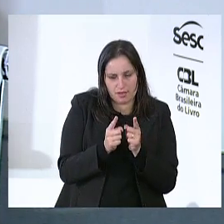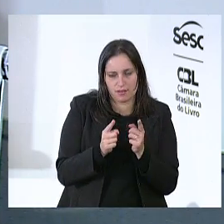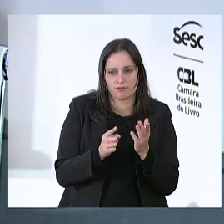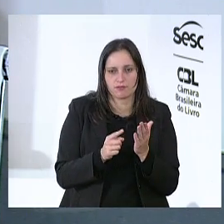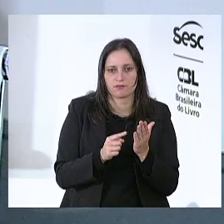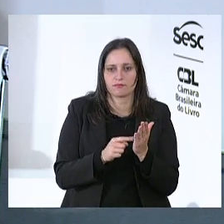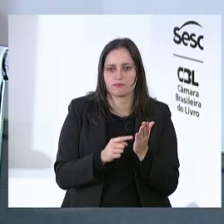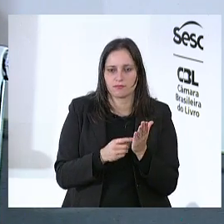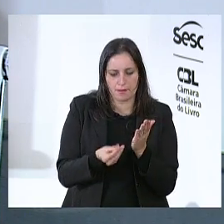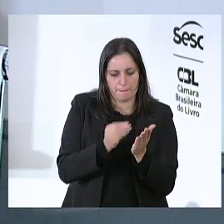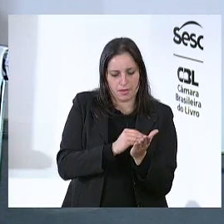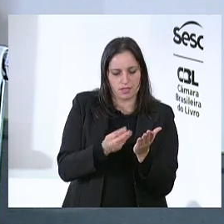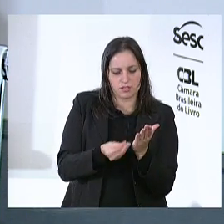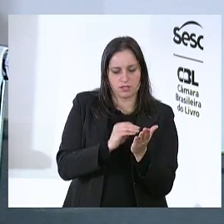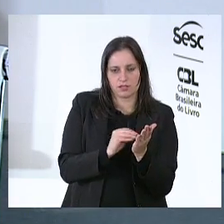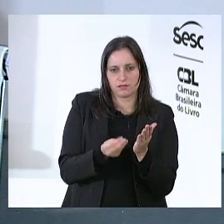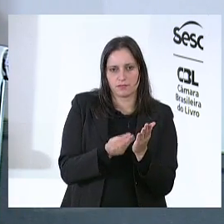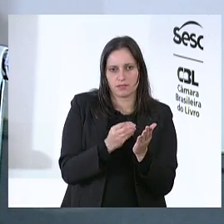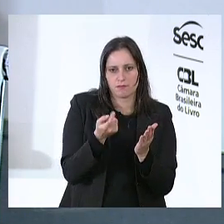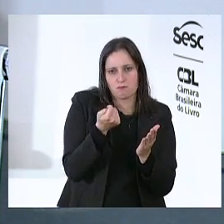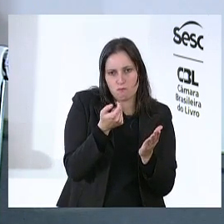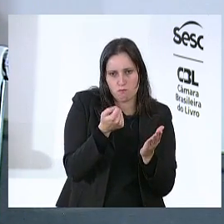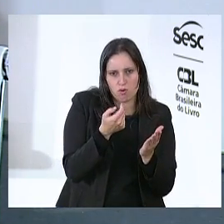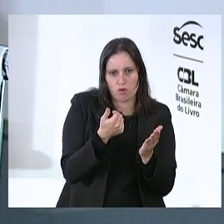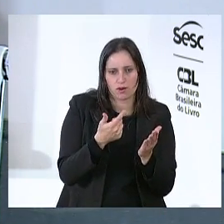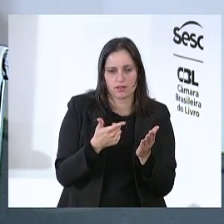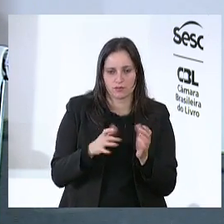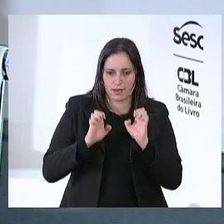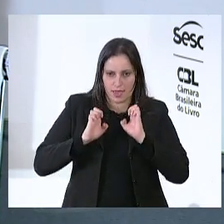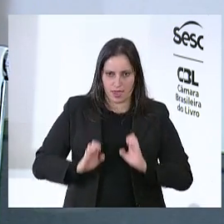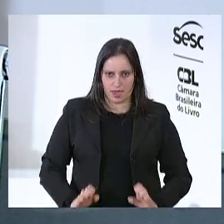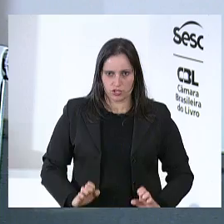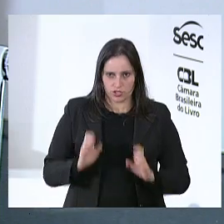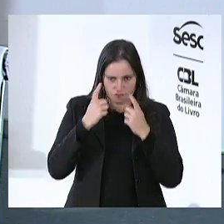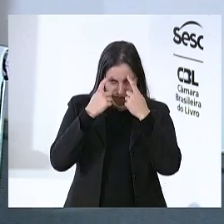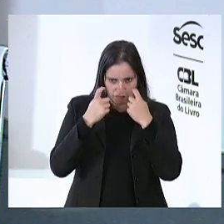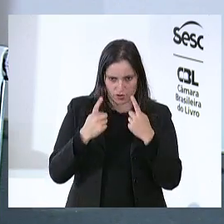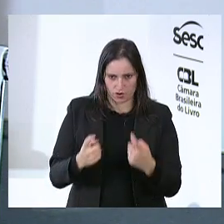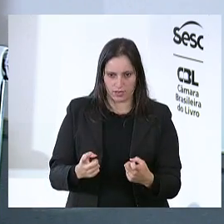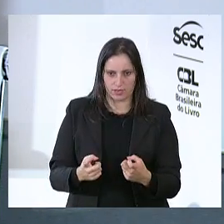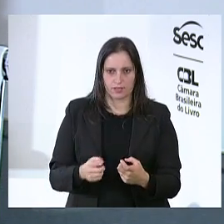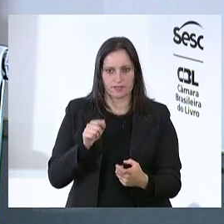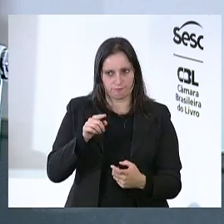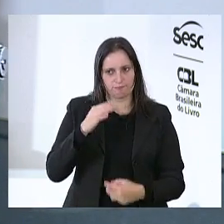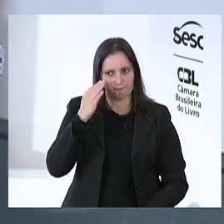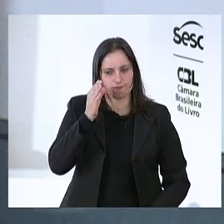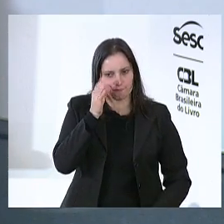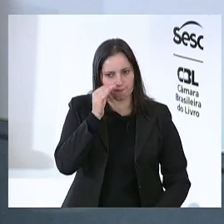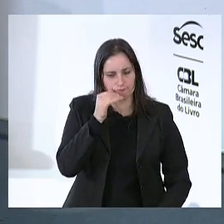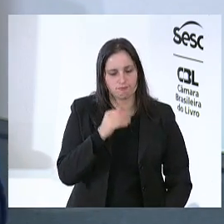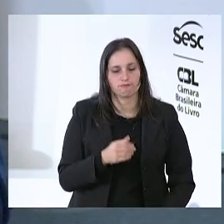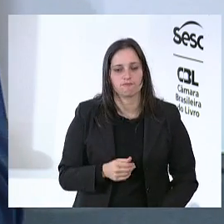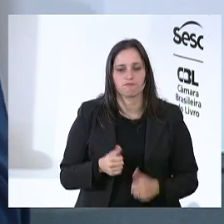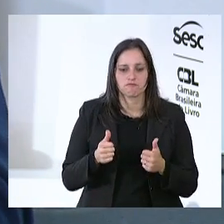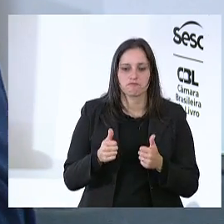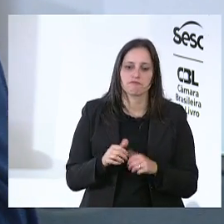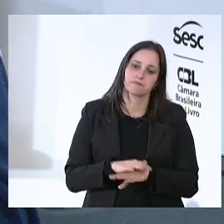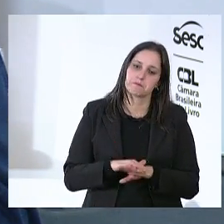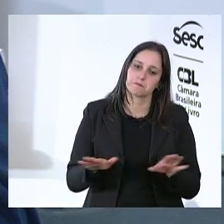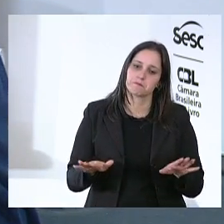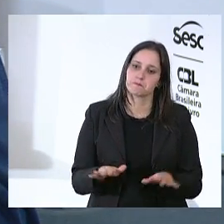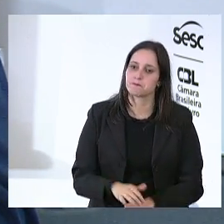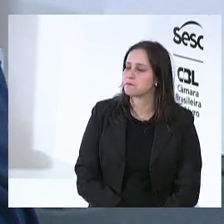São algumas páginas. É sobre a ética da violência, né? Pode interessar vocês. É isso aí.